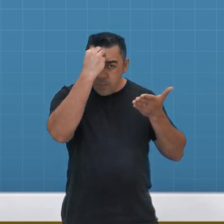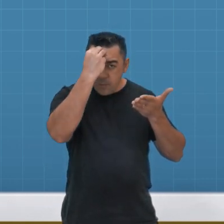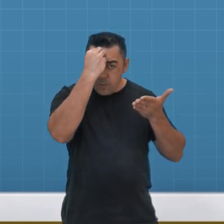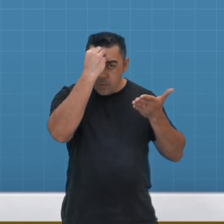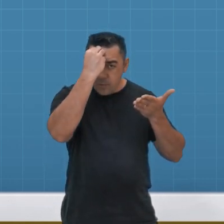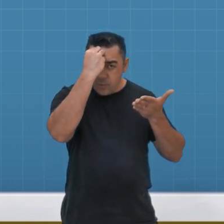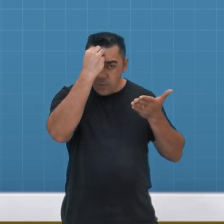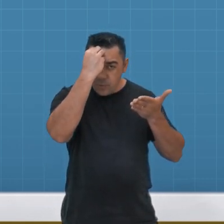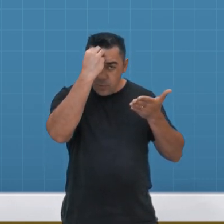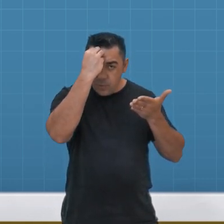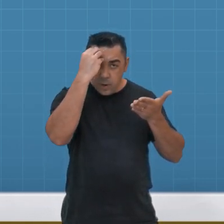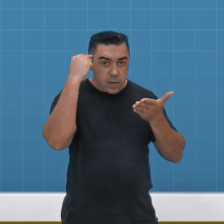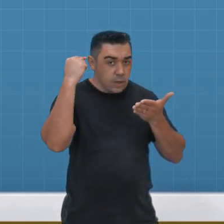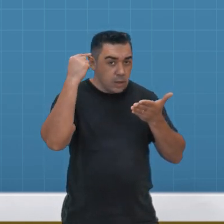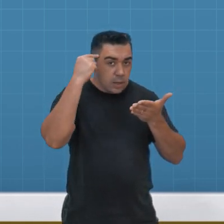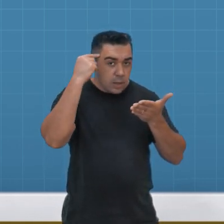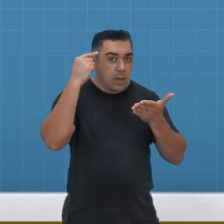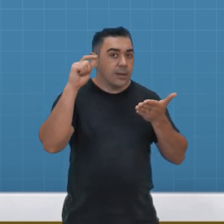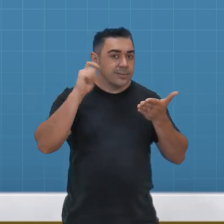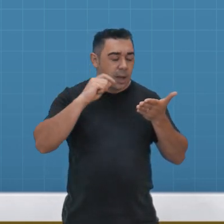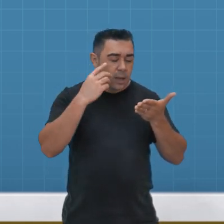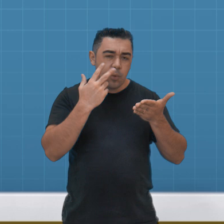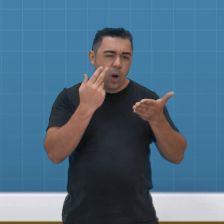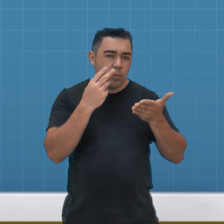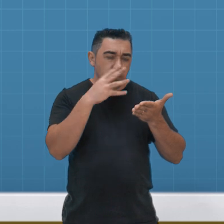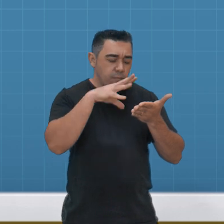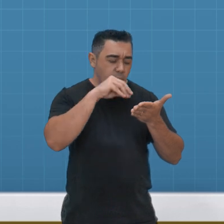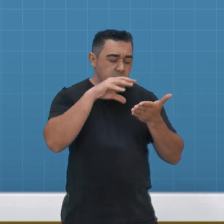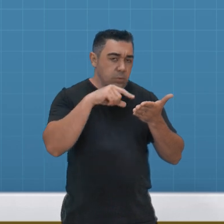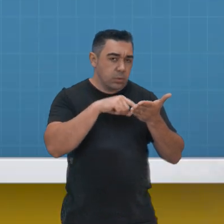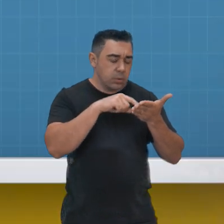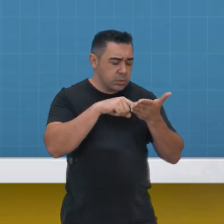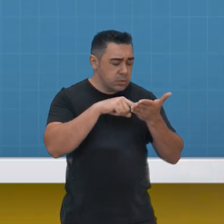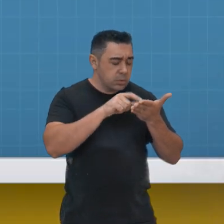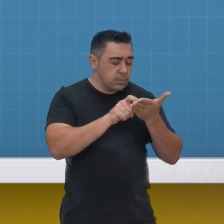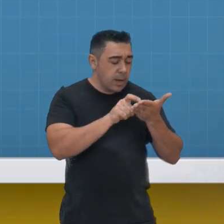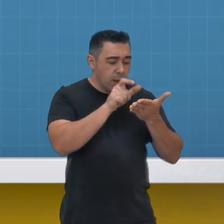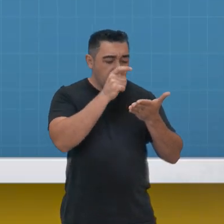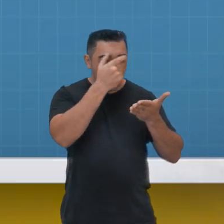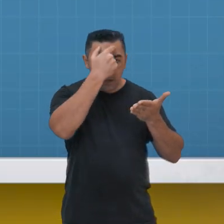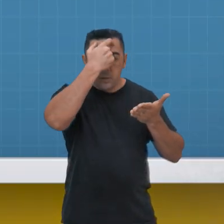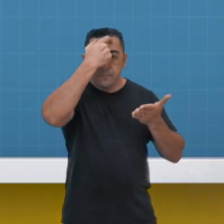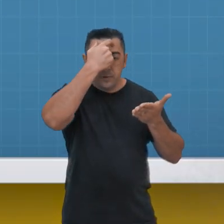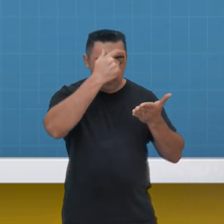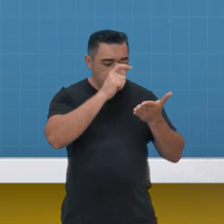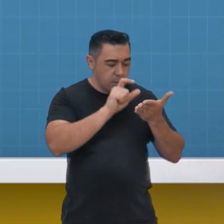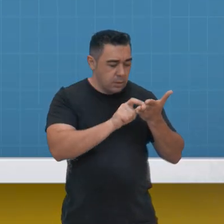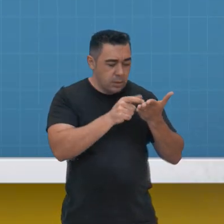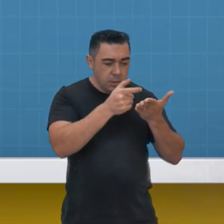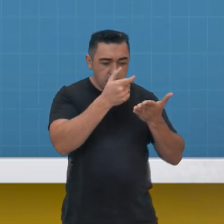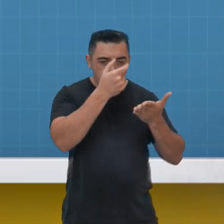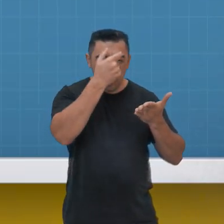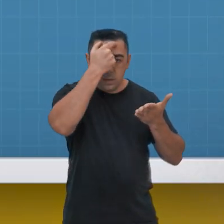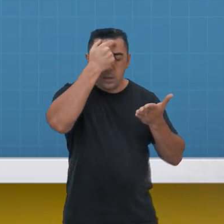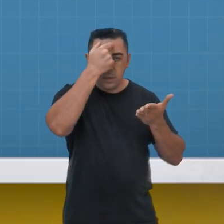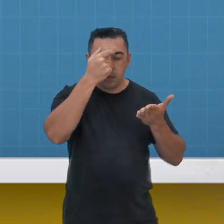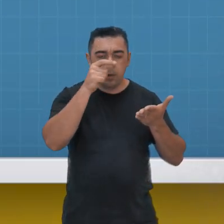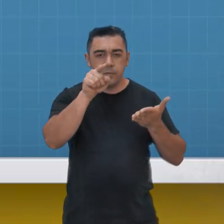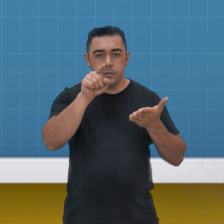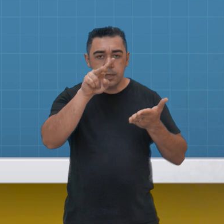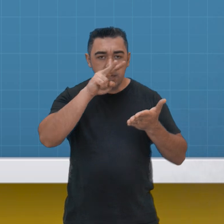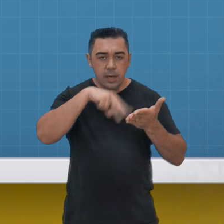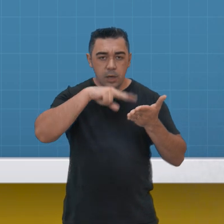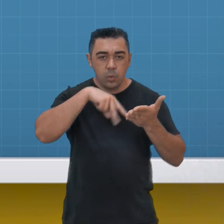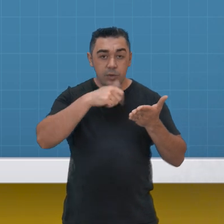gravando na nossa memória. Nossa memória ela é fotográfica. E aí tem memória, exatamente. Se você